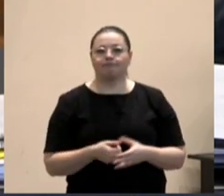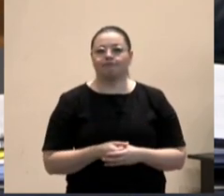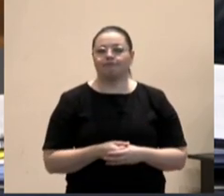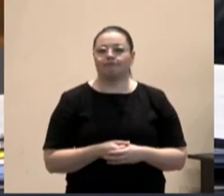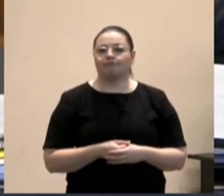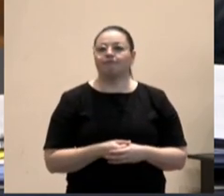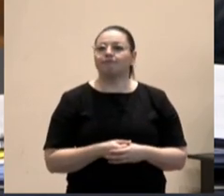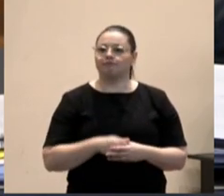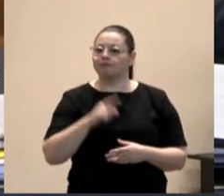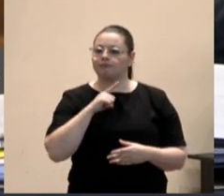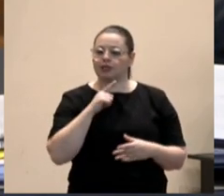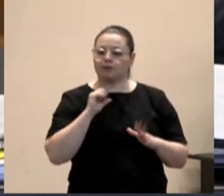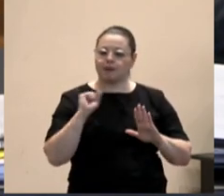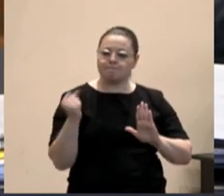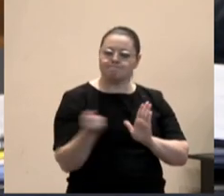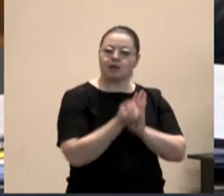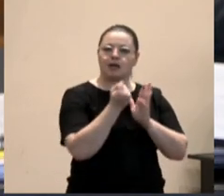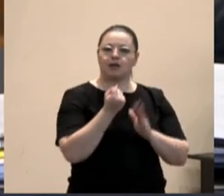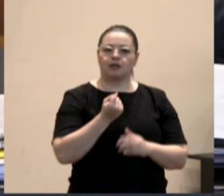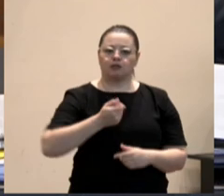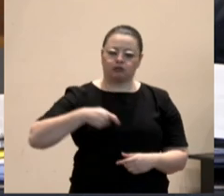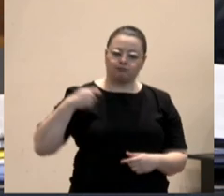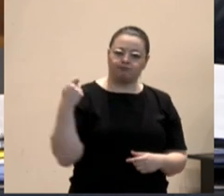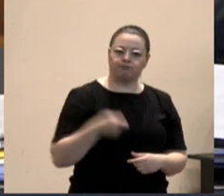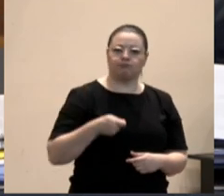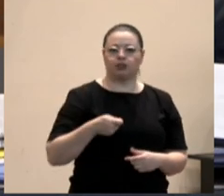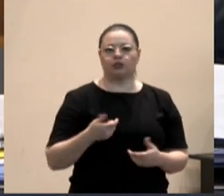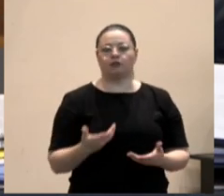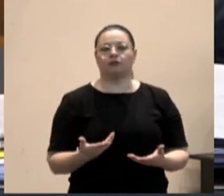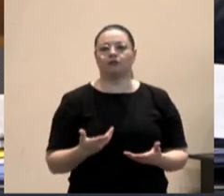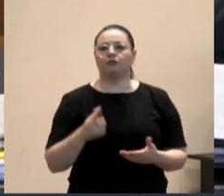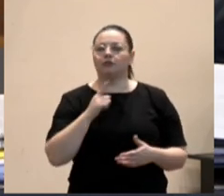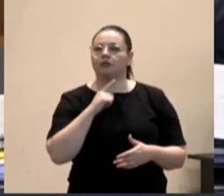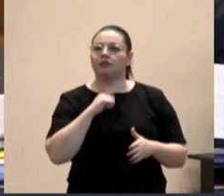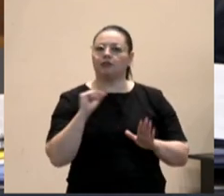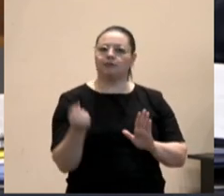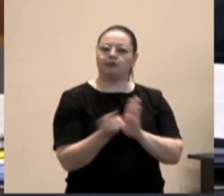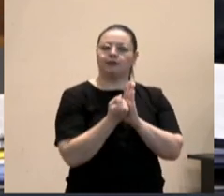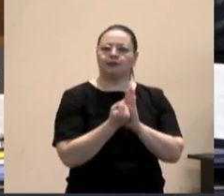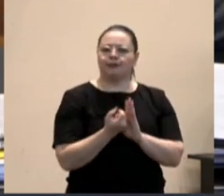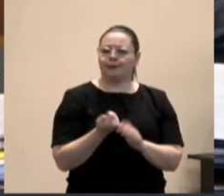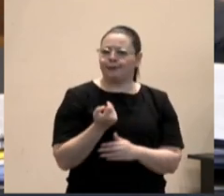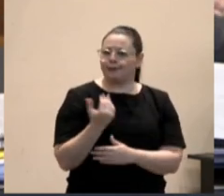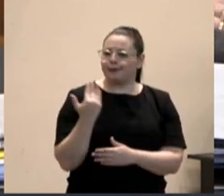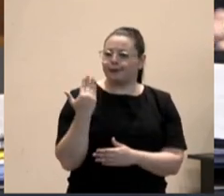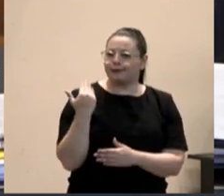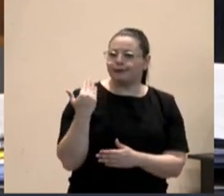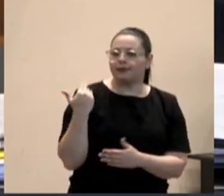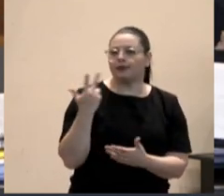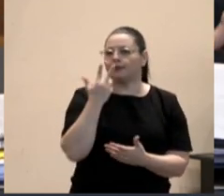por um histórico de ditaduras, por um histórico recente de